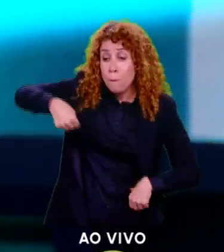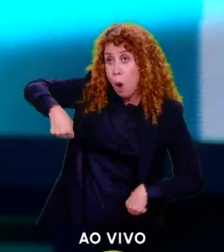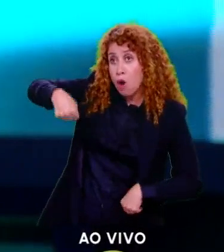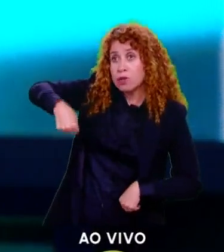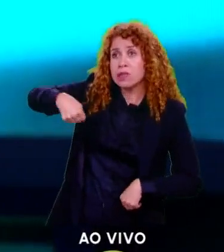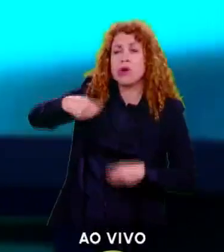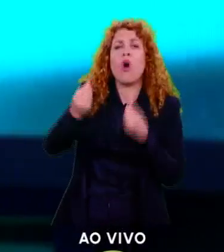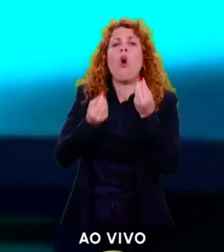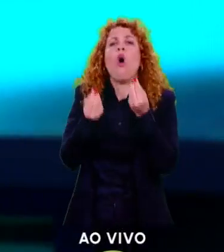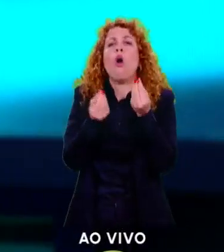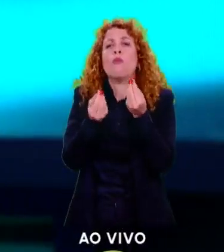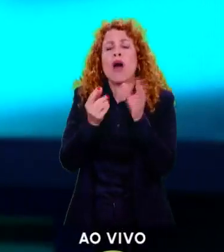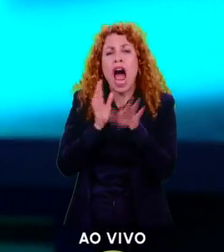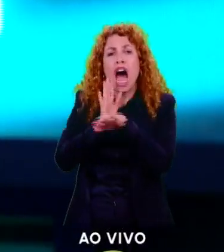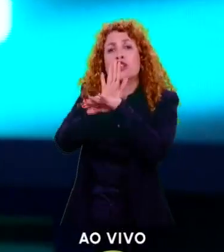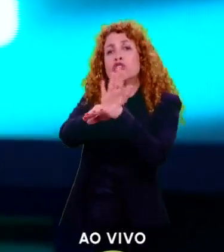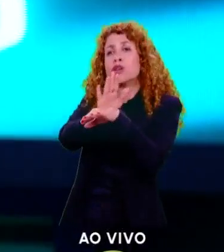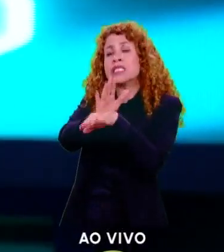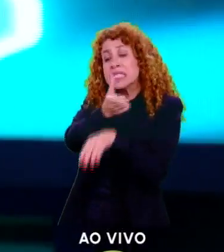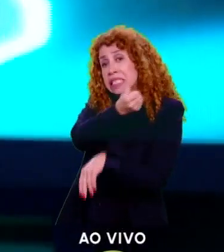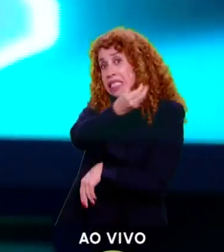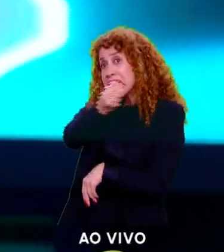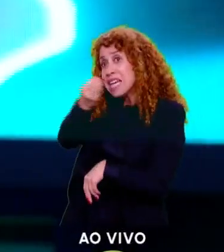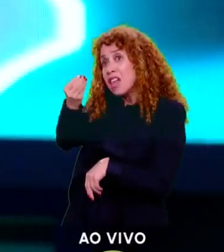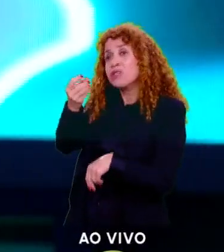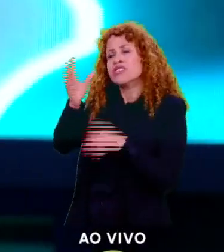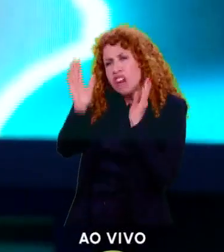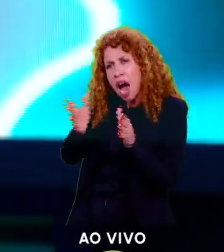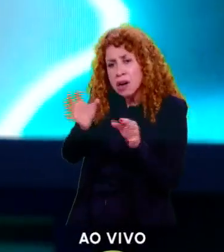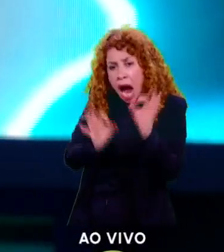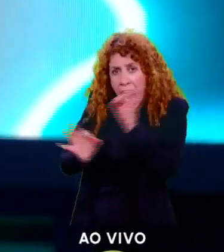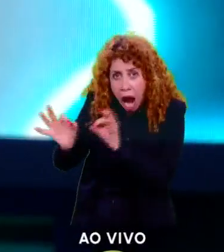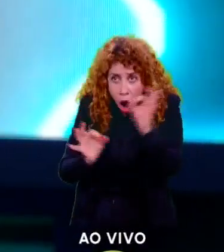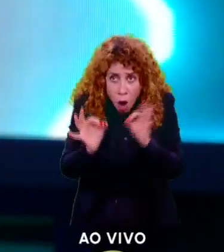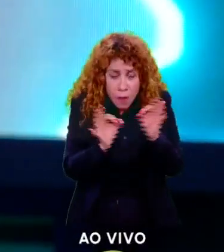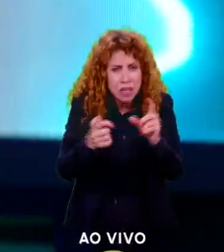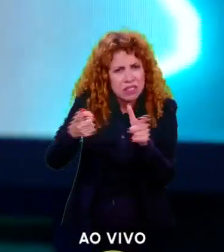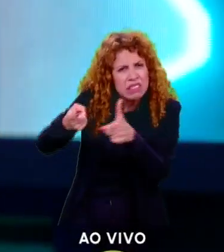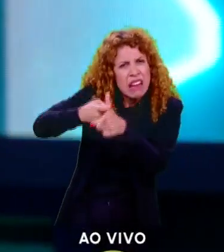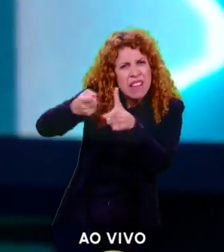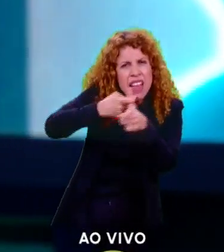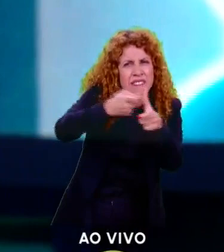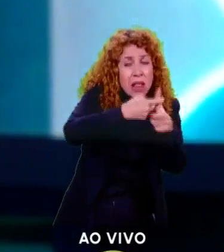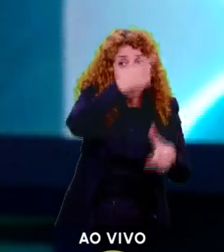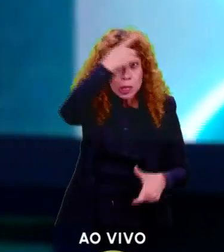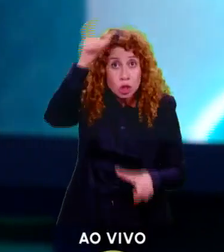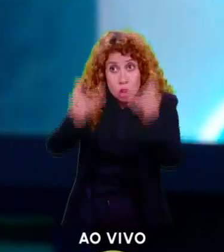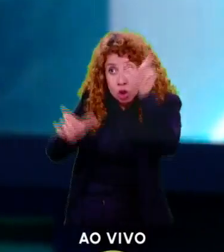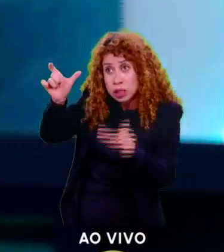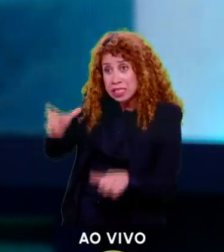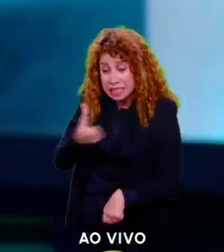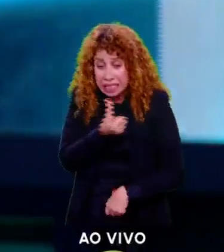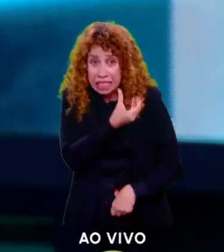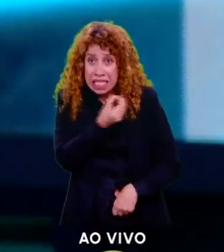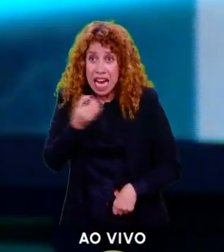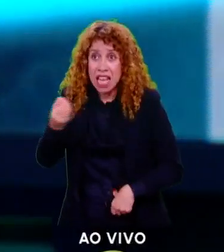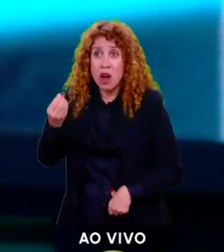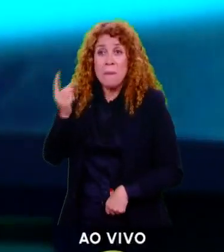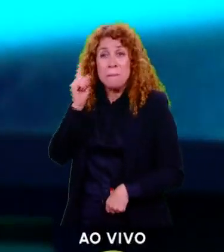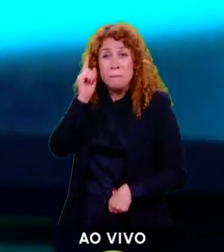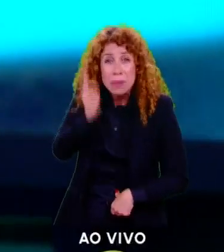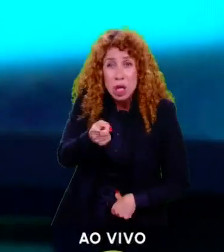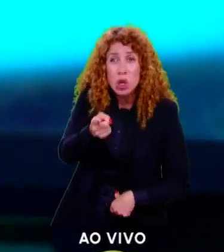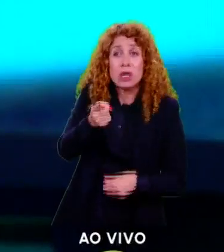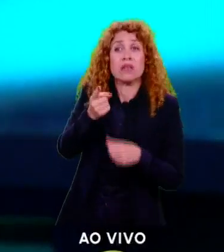alongar o pagamento dos precatórios para quem tinha mais de 600 mil para receber ou seja mais Humildes não foram